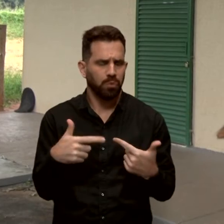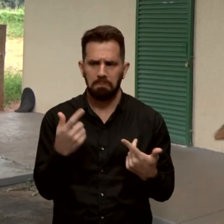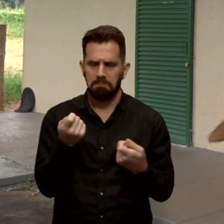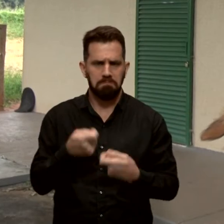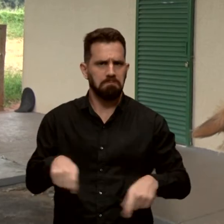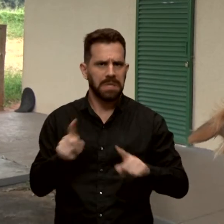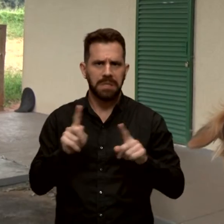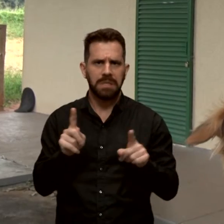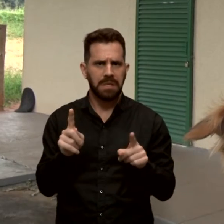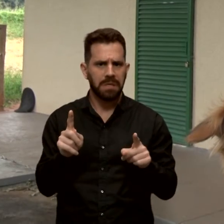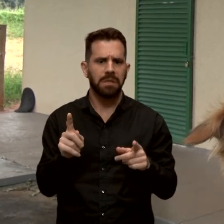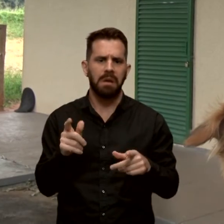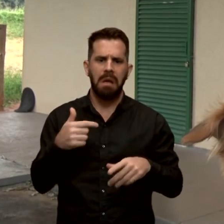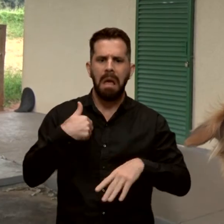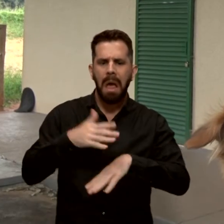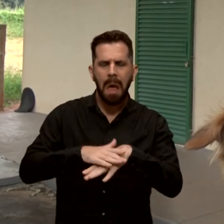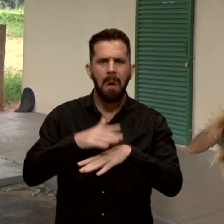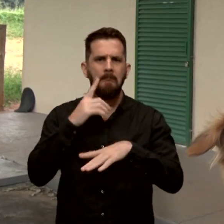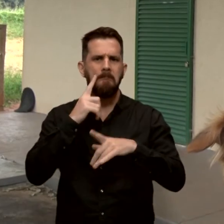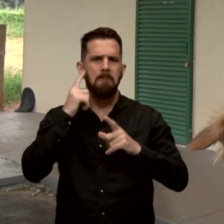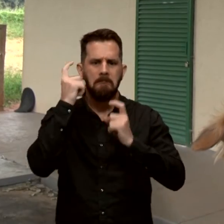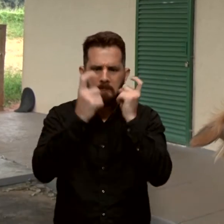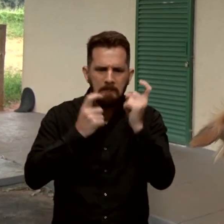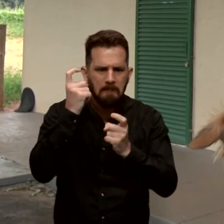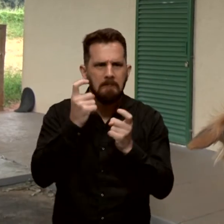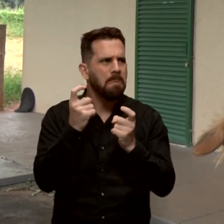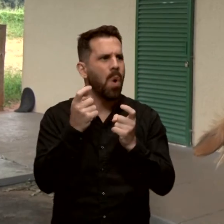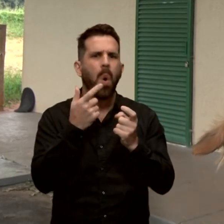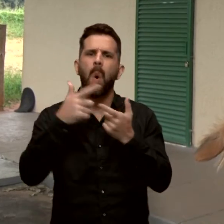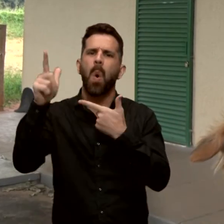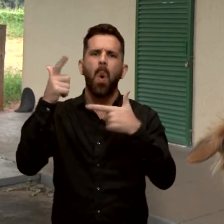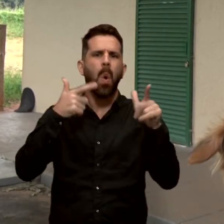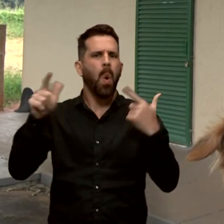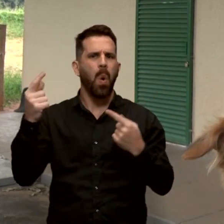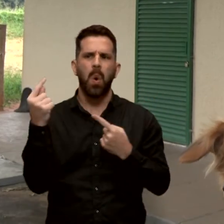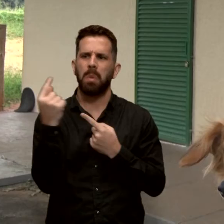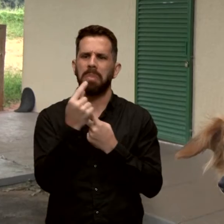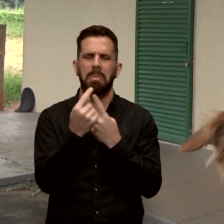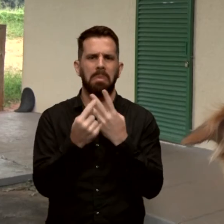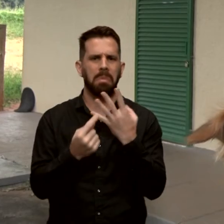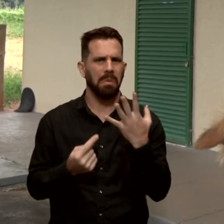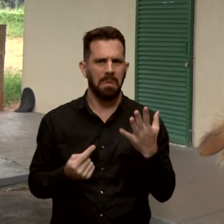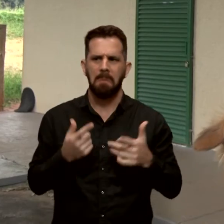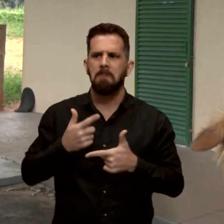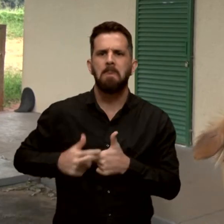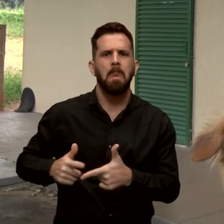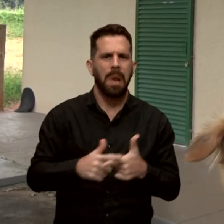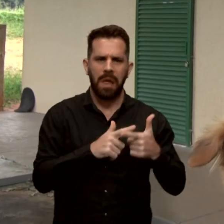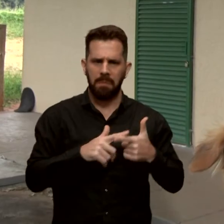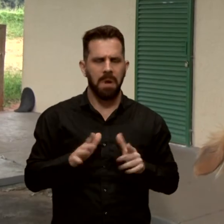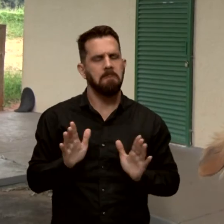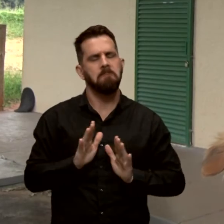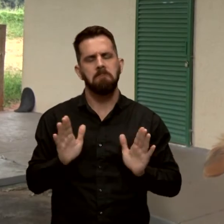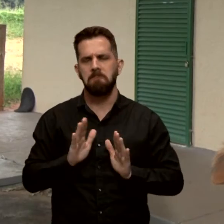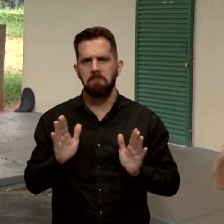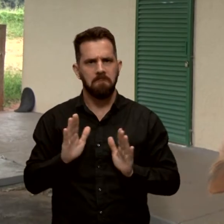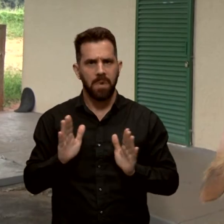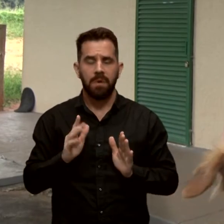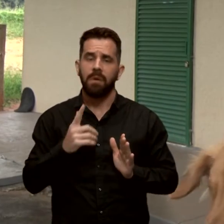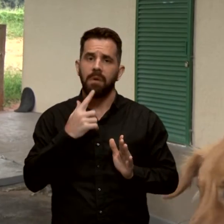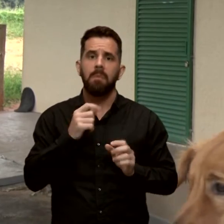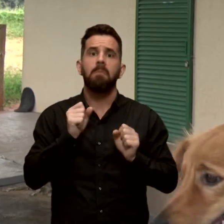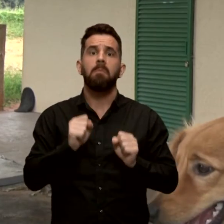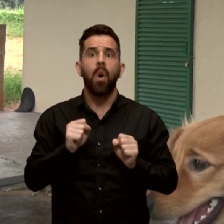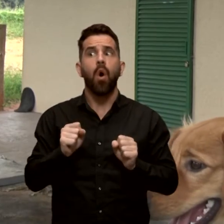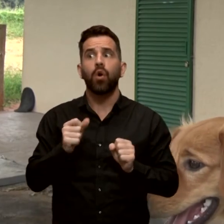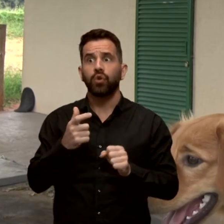que me preocupar com qualquer outro problema, né, que pode ser comum